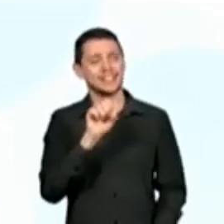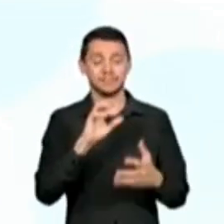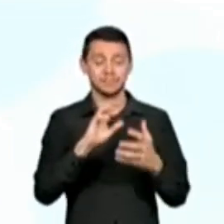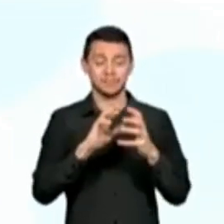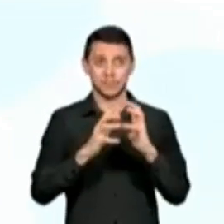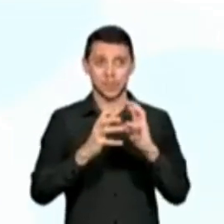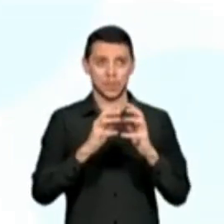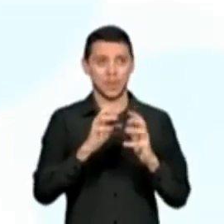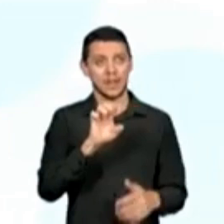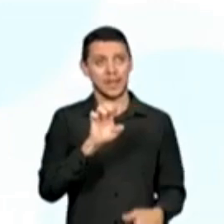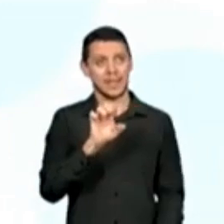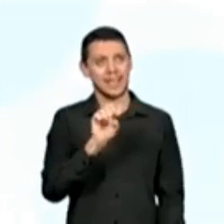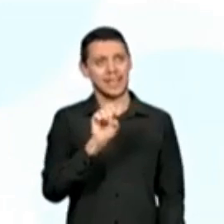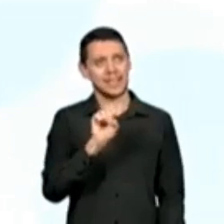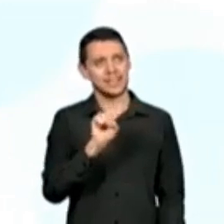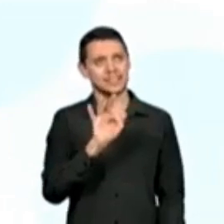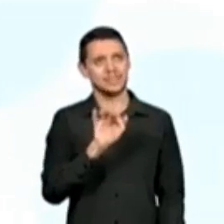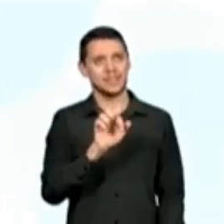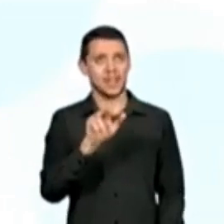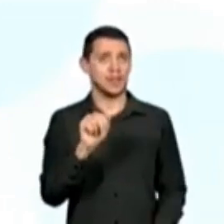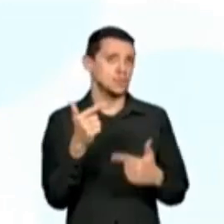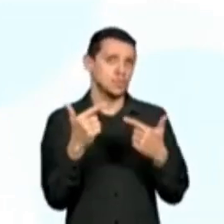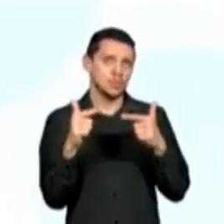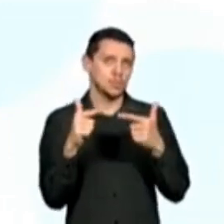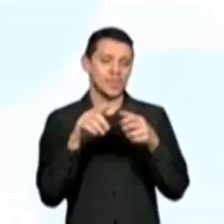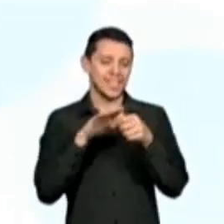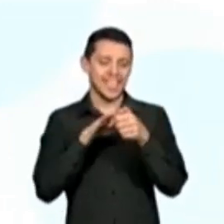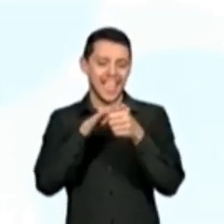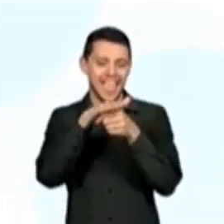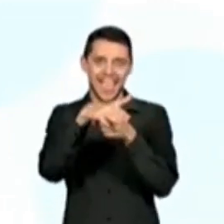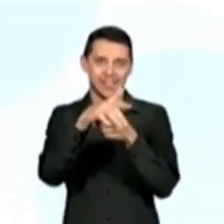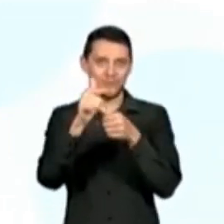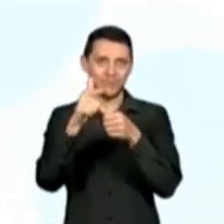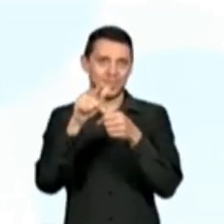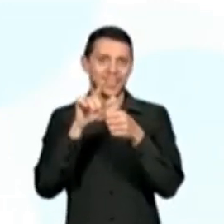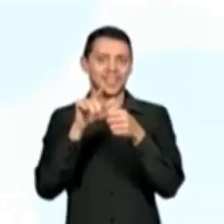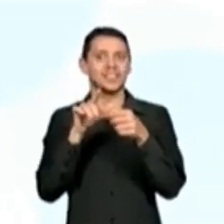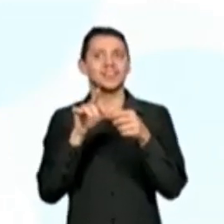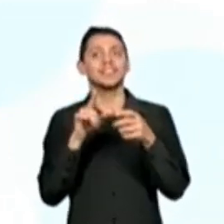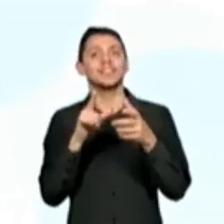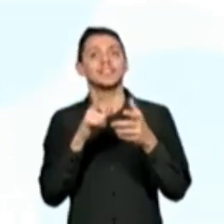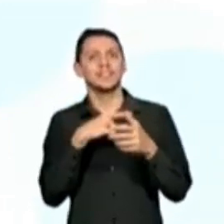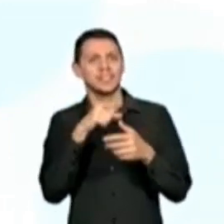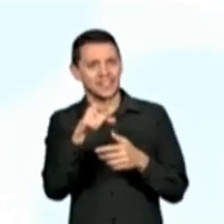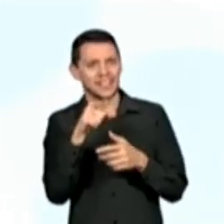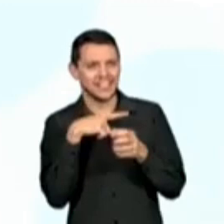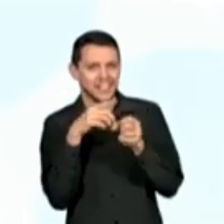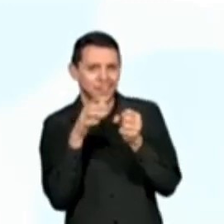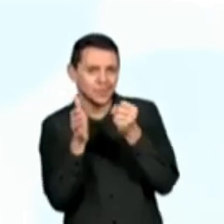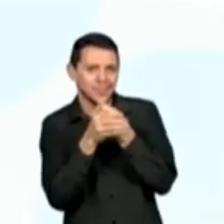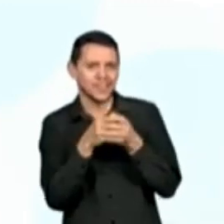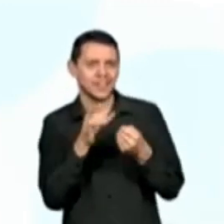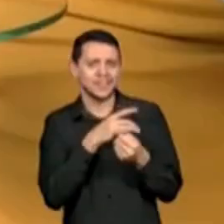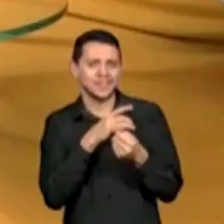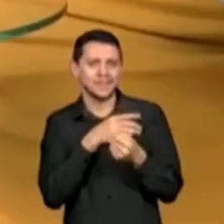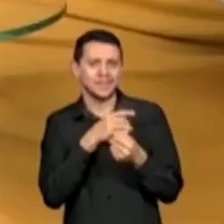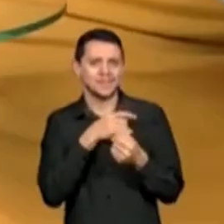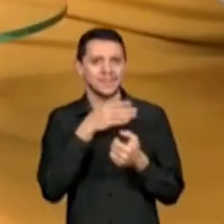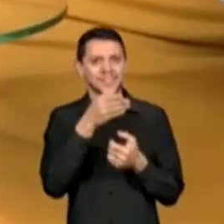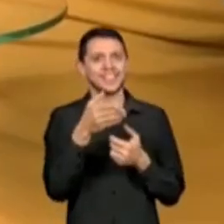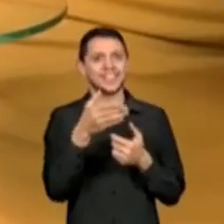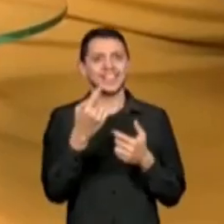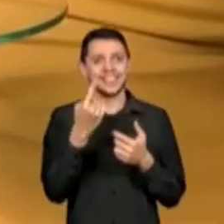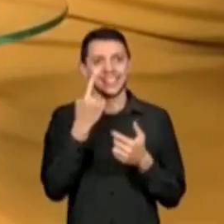e nem arestas. Porque era totalmente redonda. Sim. Ela tá aqui escondidinha, porque eu fiquei com medo dela cair. Vamos ver se eu consigo botar ela aqui.